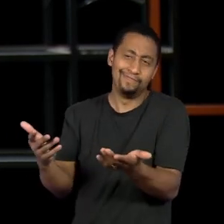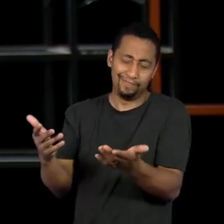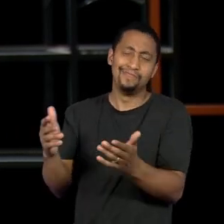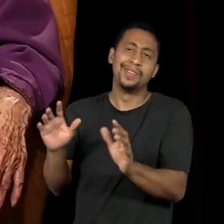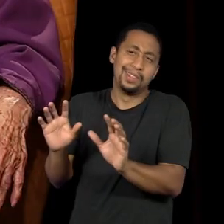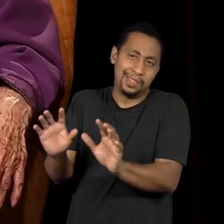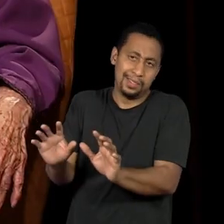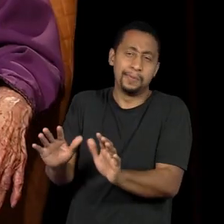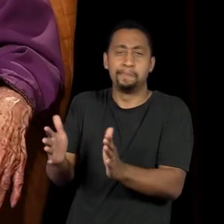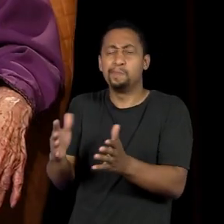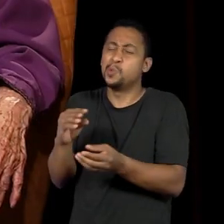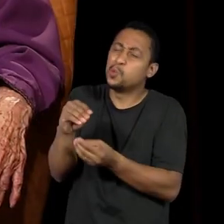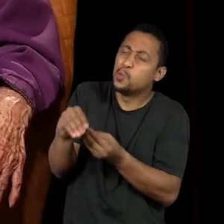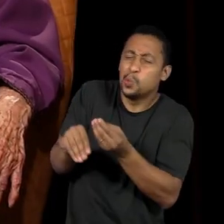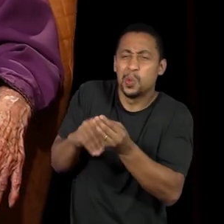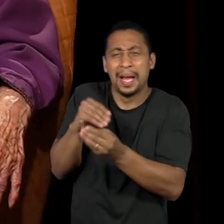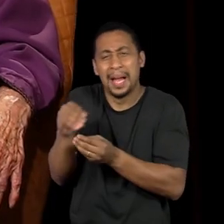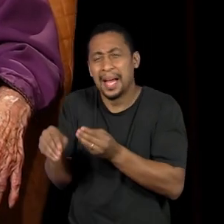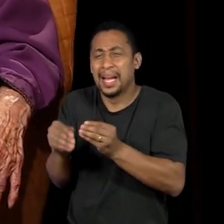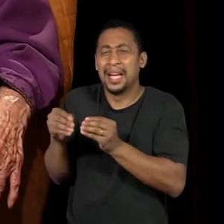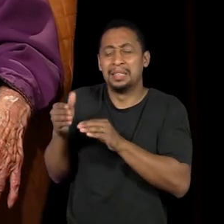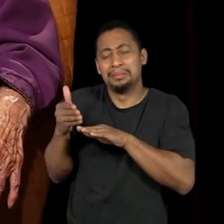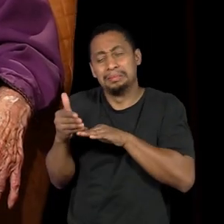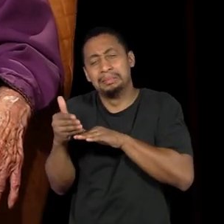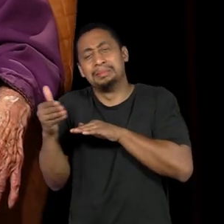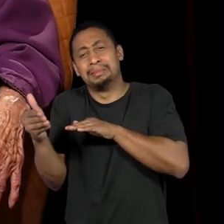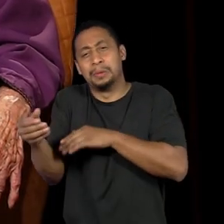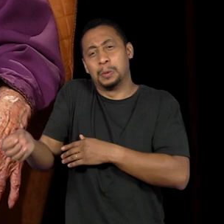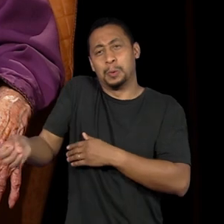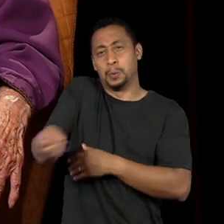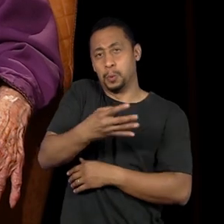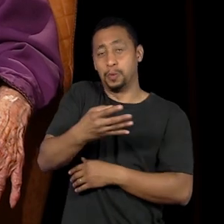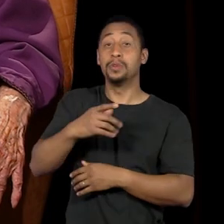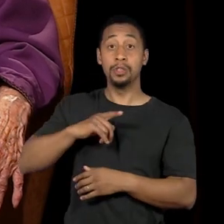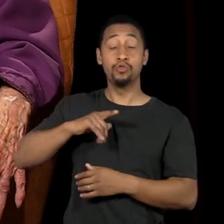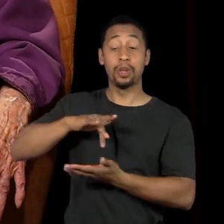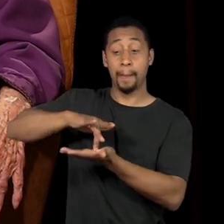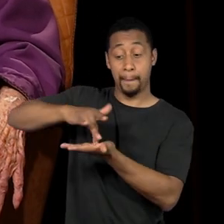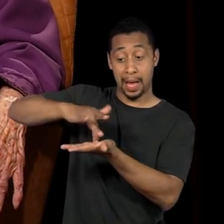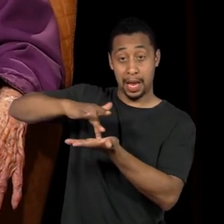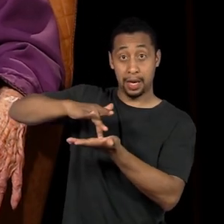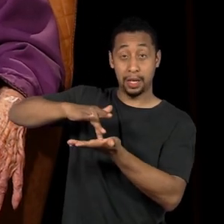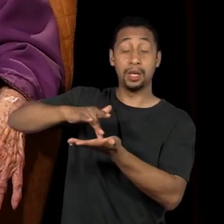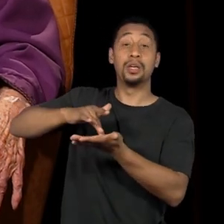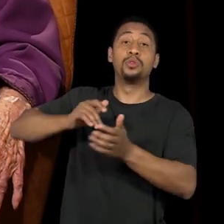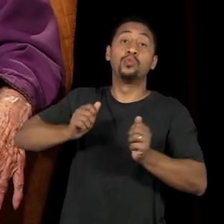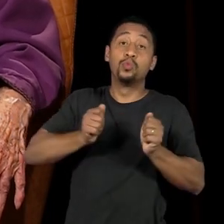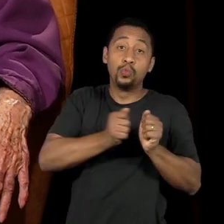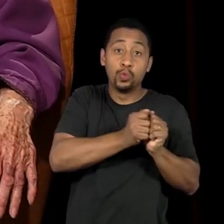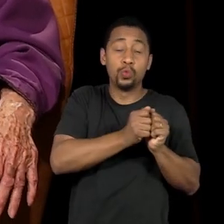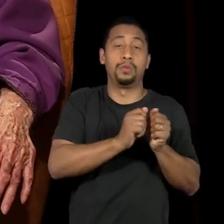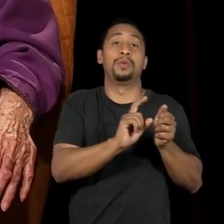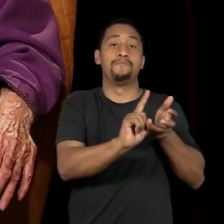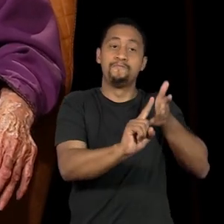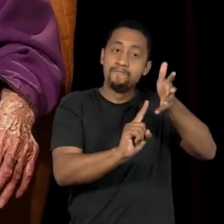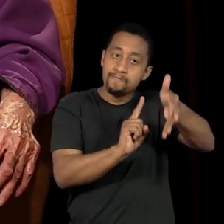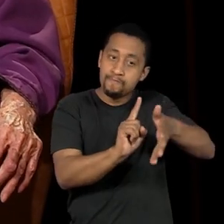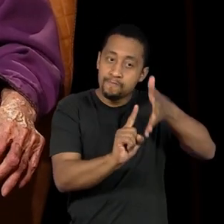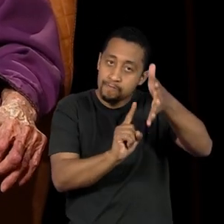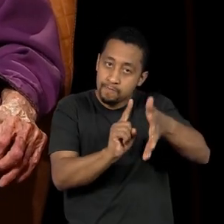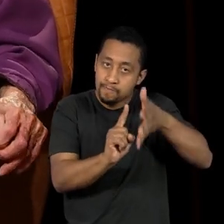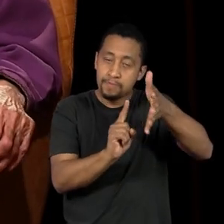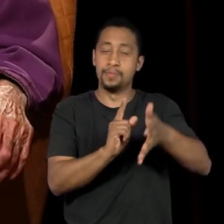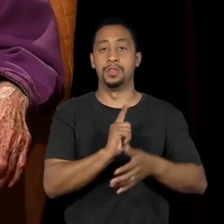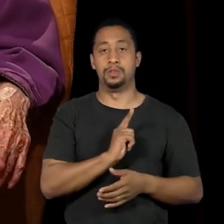ortodoxo. E balés narrativos, né? A Sonâmbula de Balanchine,